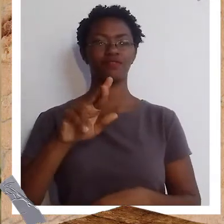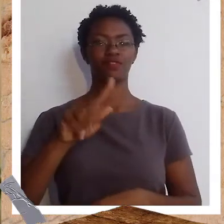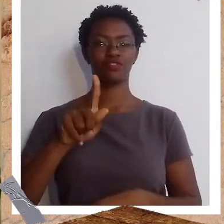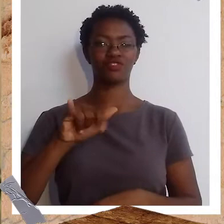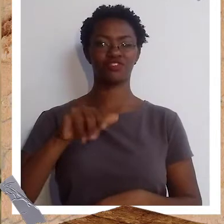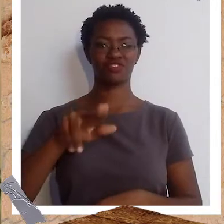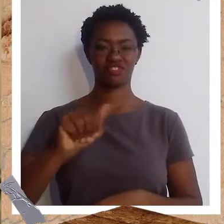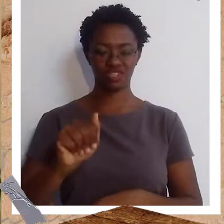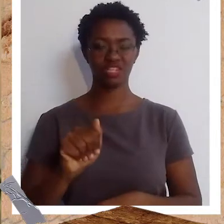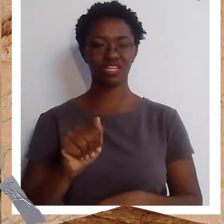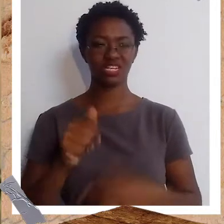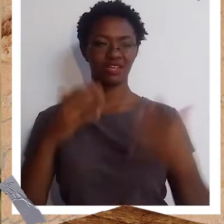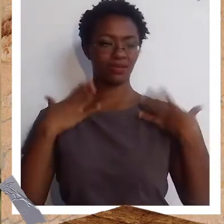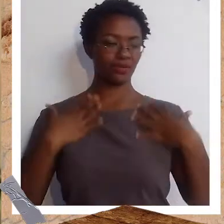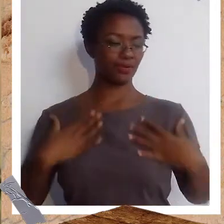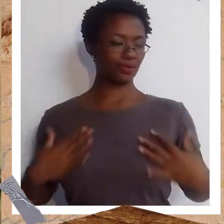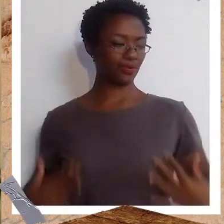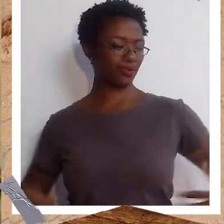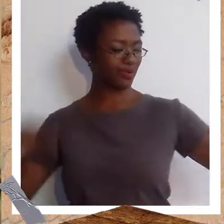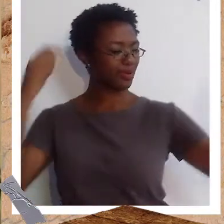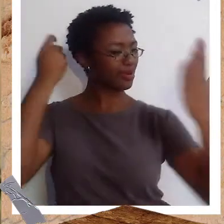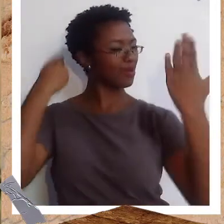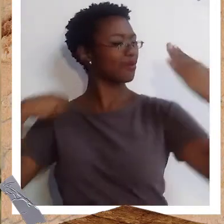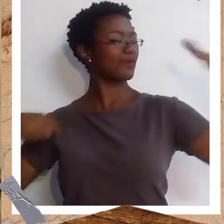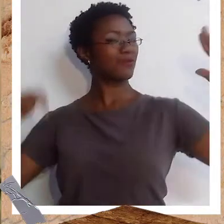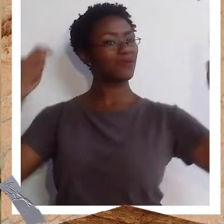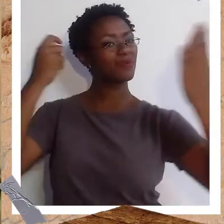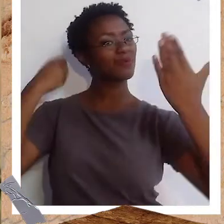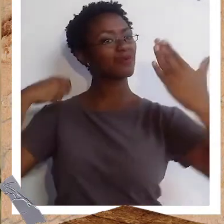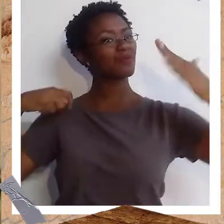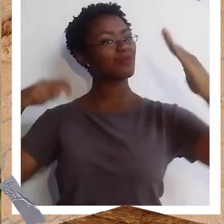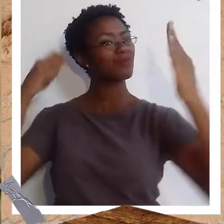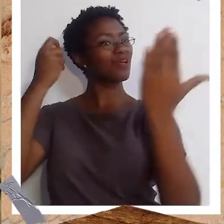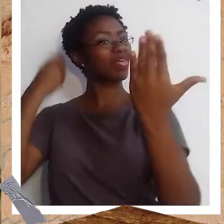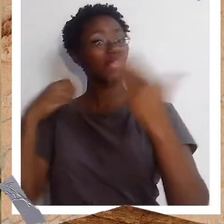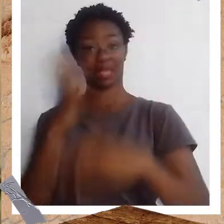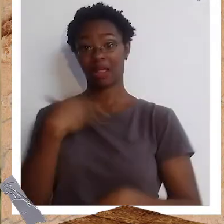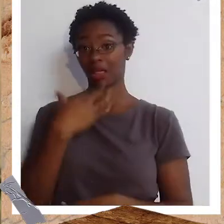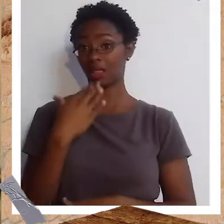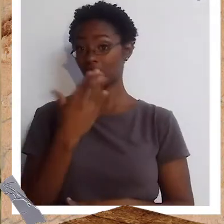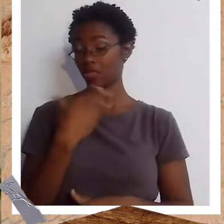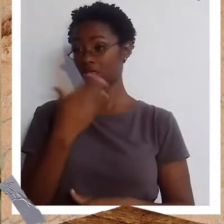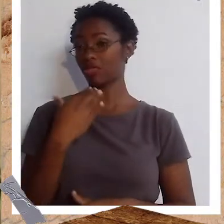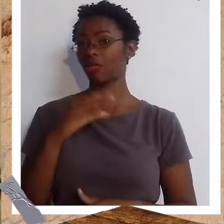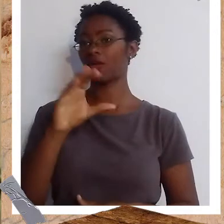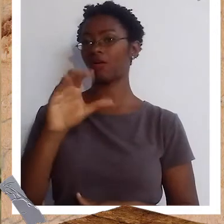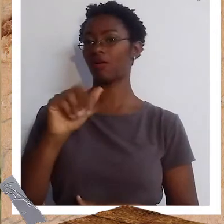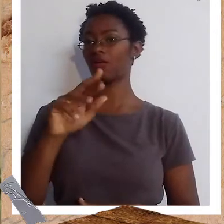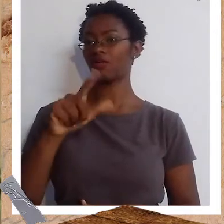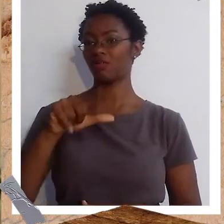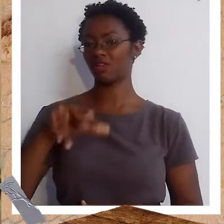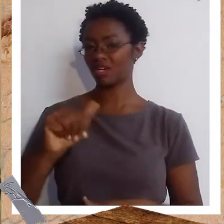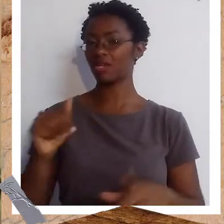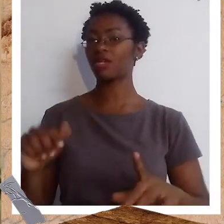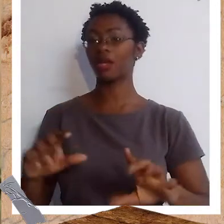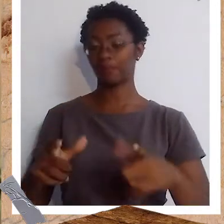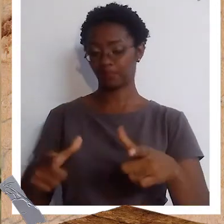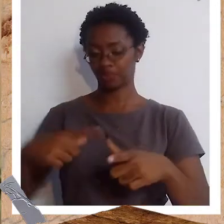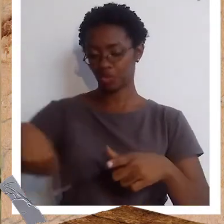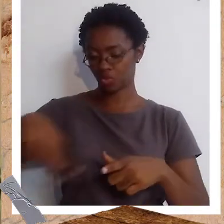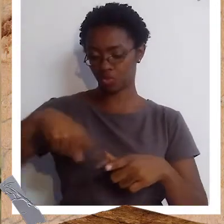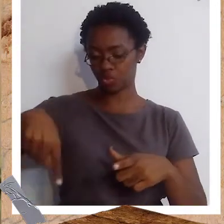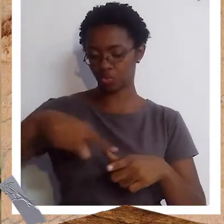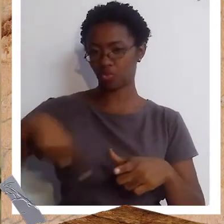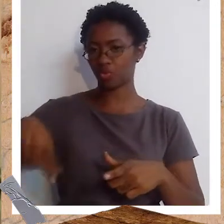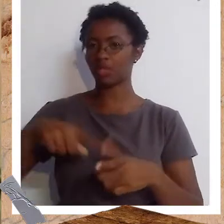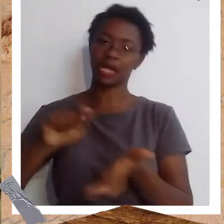Rodrigues, toda vestida de Oxum, né, cantando Carolina, uma das músicas do disco de Carolina, né? Carolina é também,